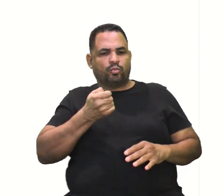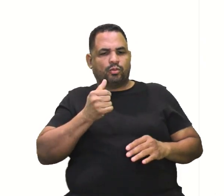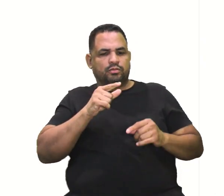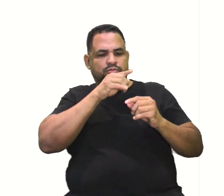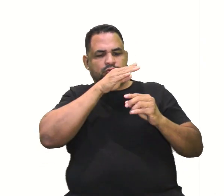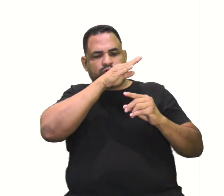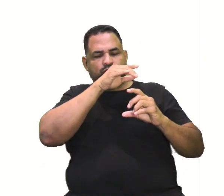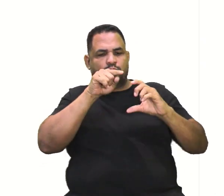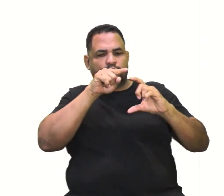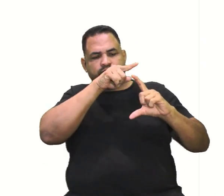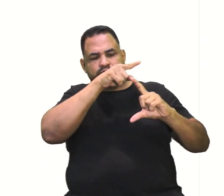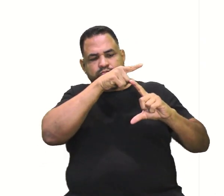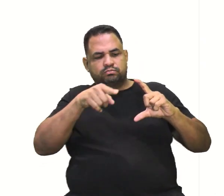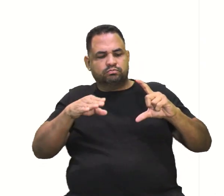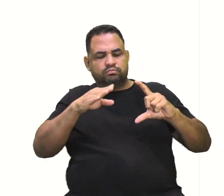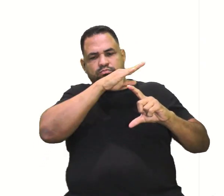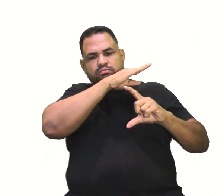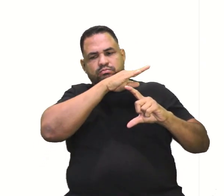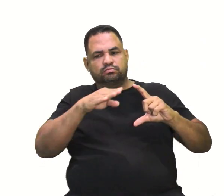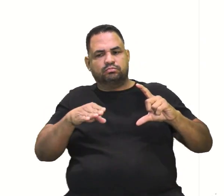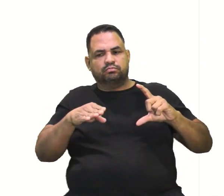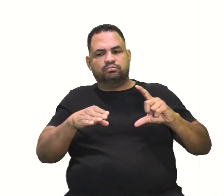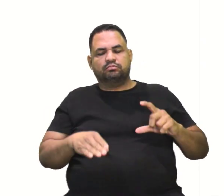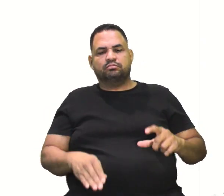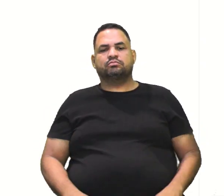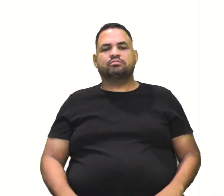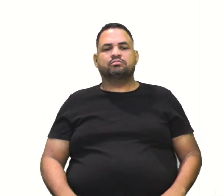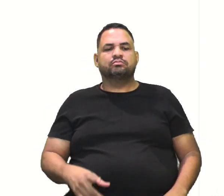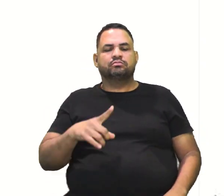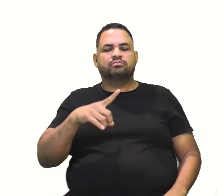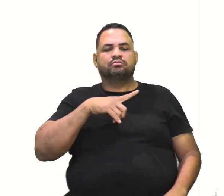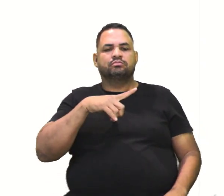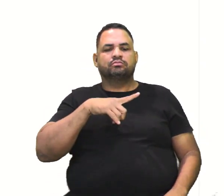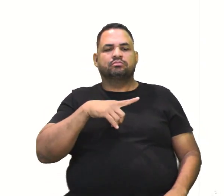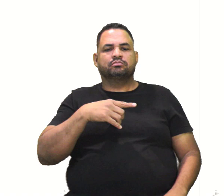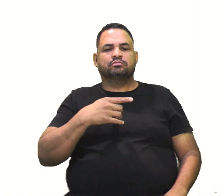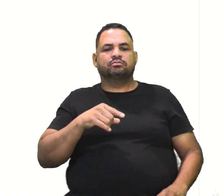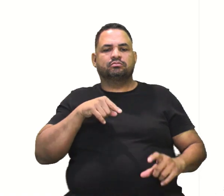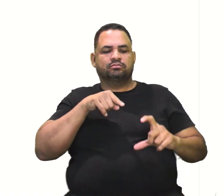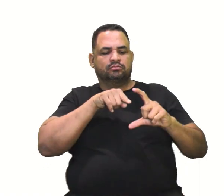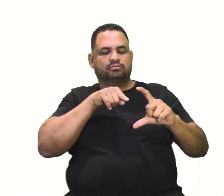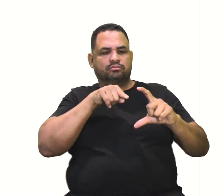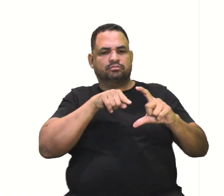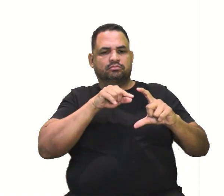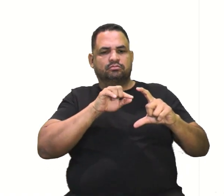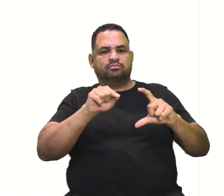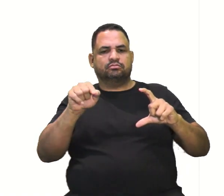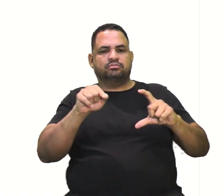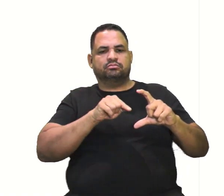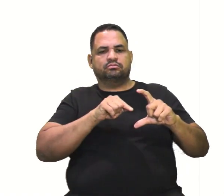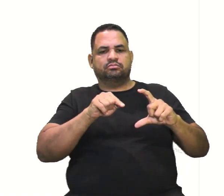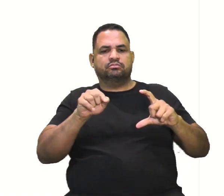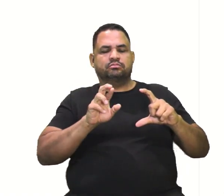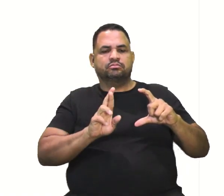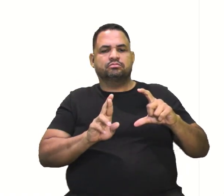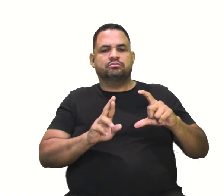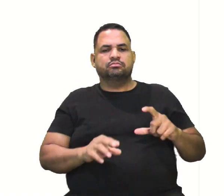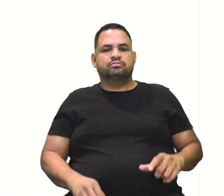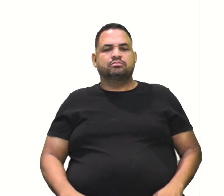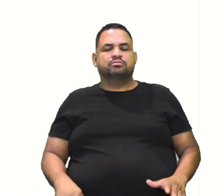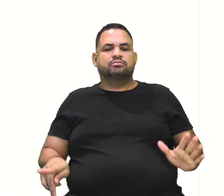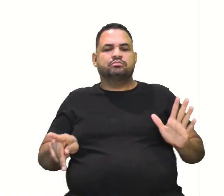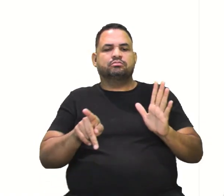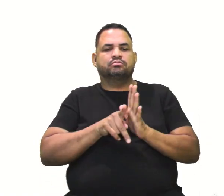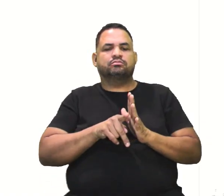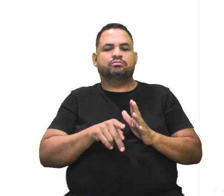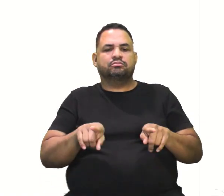A distância é igual ao raio. A mesma distância que nós temos do centro até a reta tangente é o nosso raio, é o